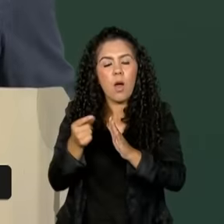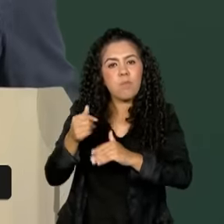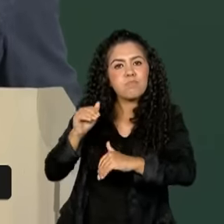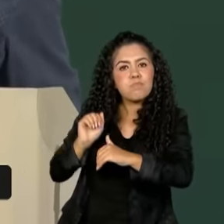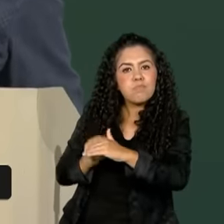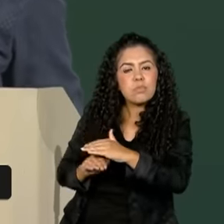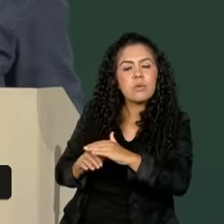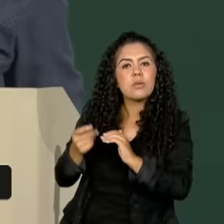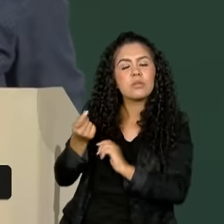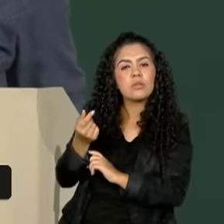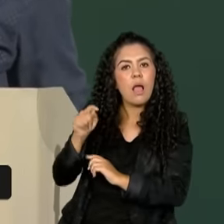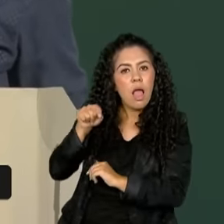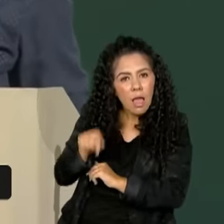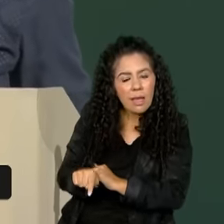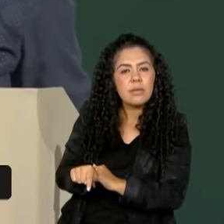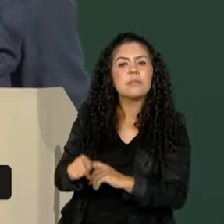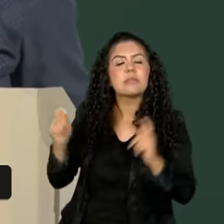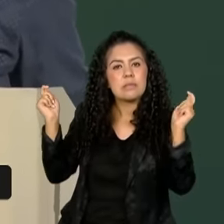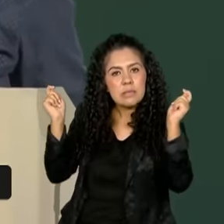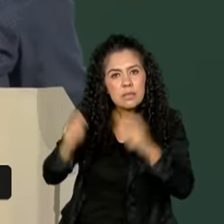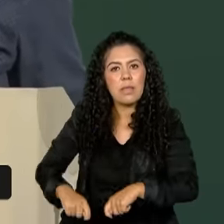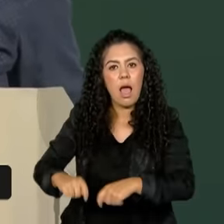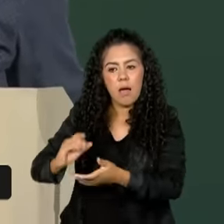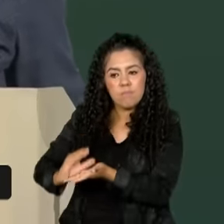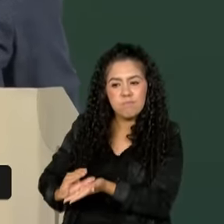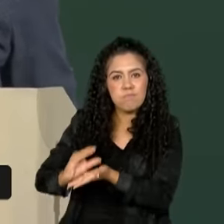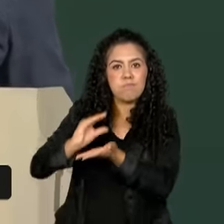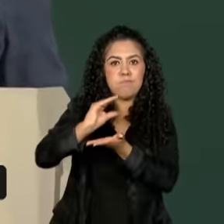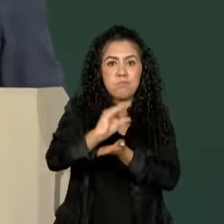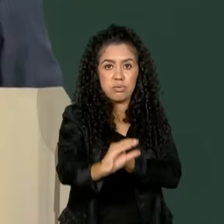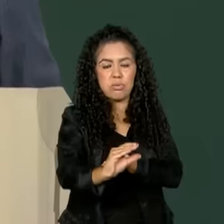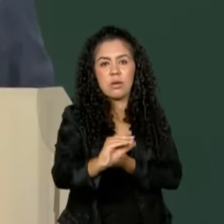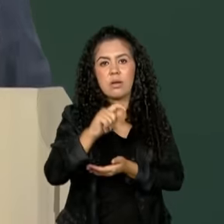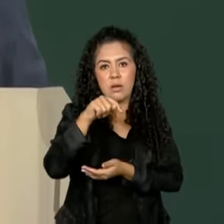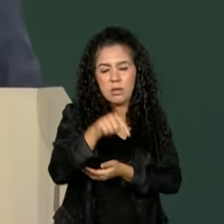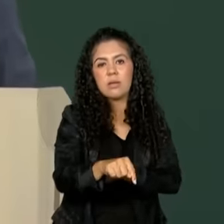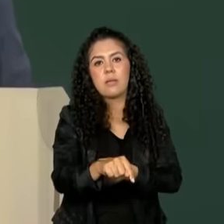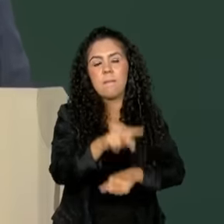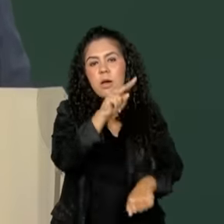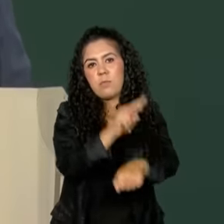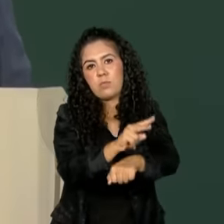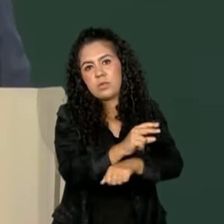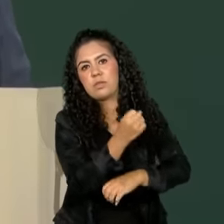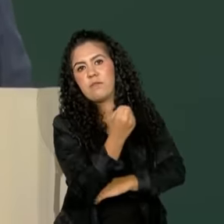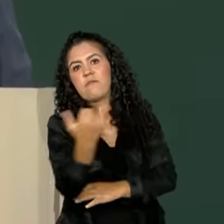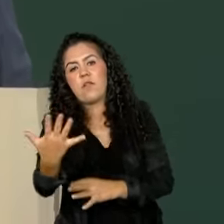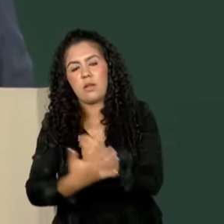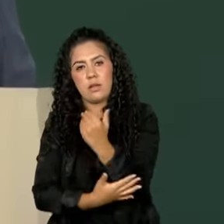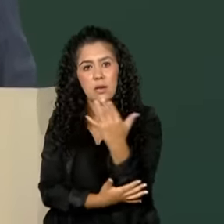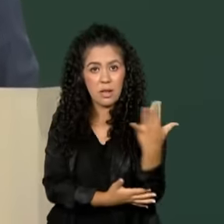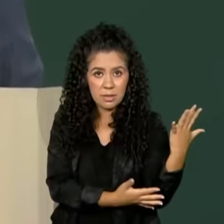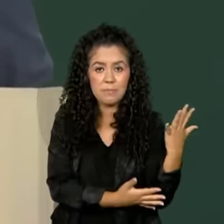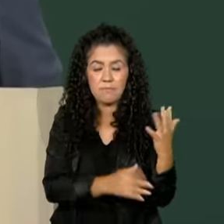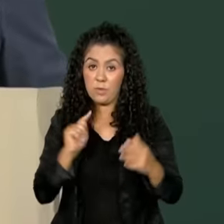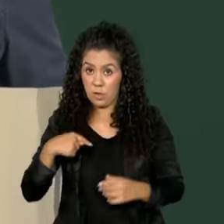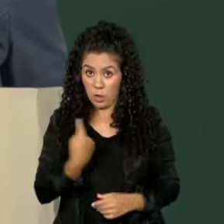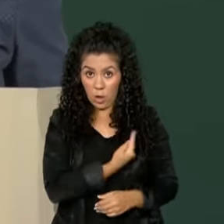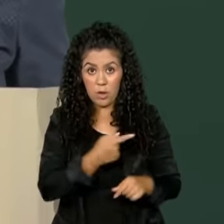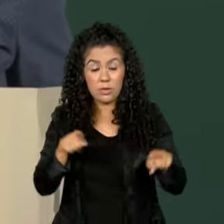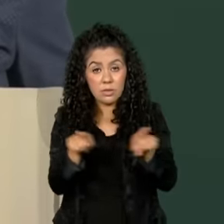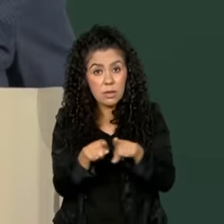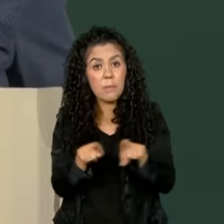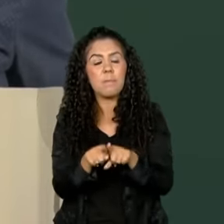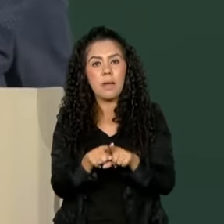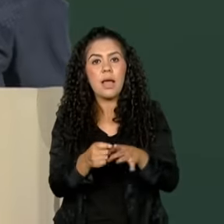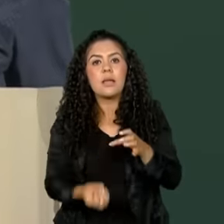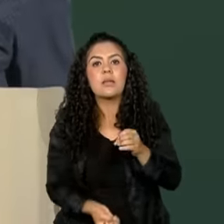soberanos que poderão aplicar uma parte desses recursos para proteger florestas. Nós também criamos